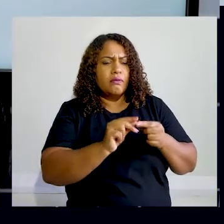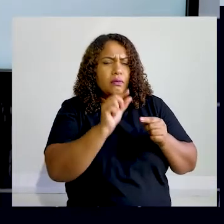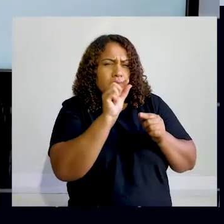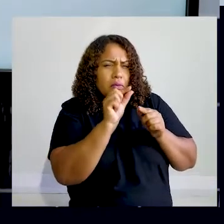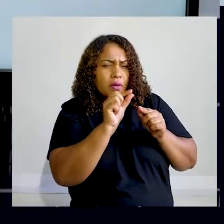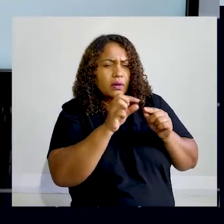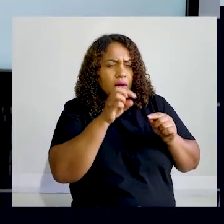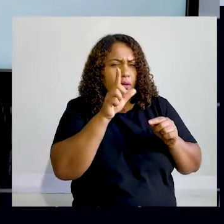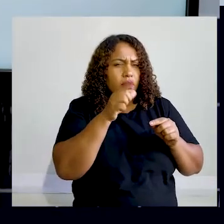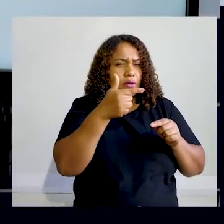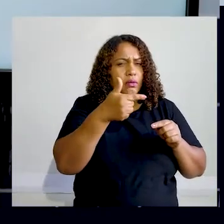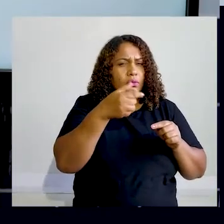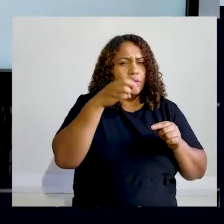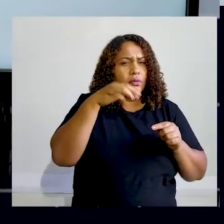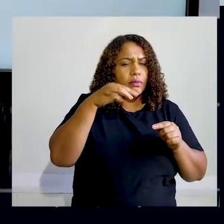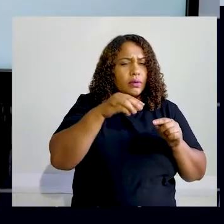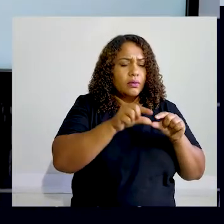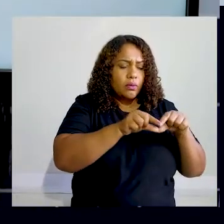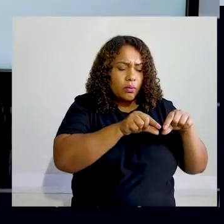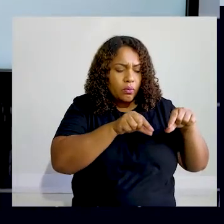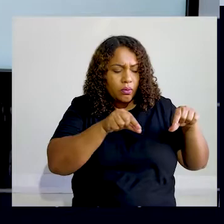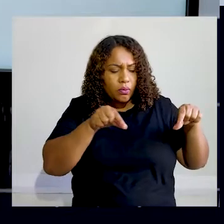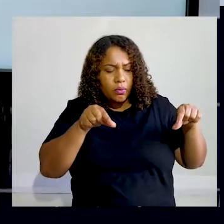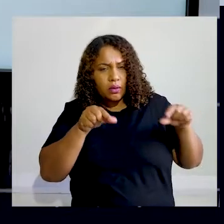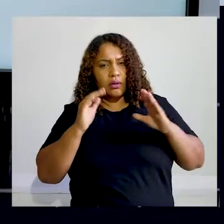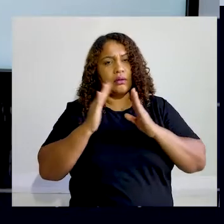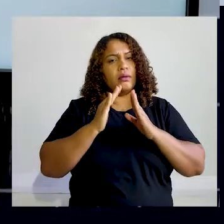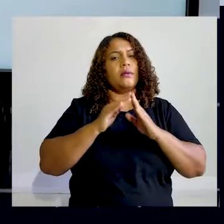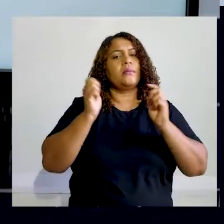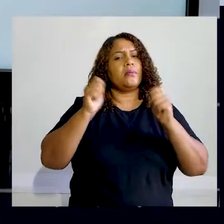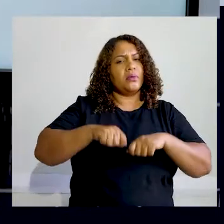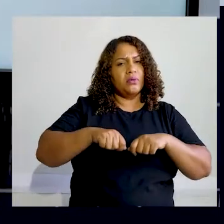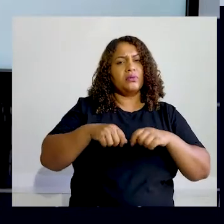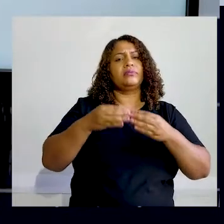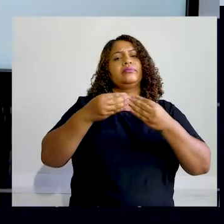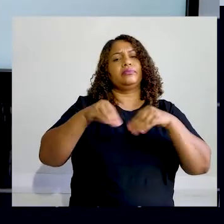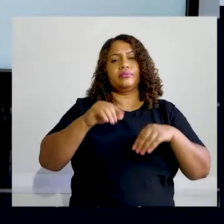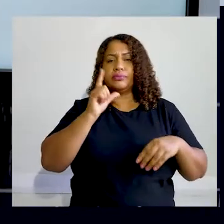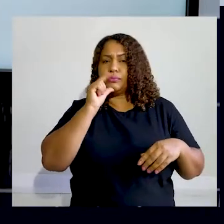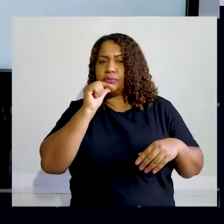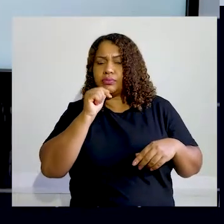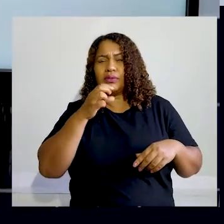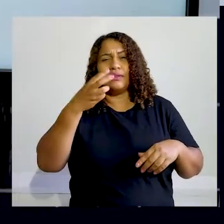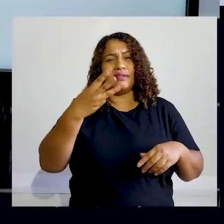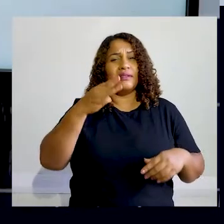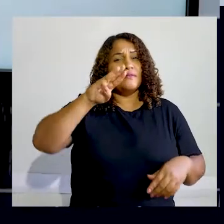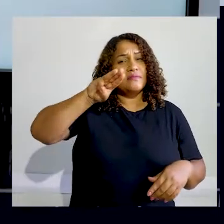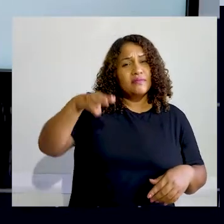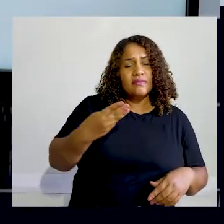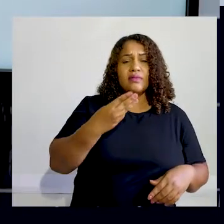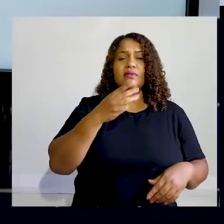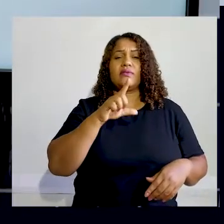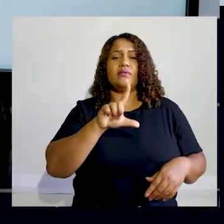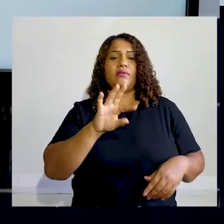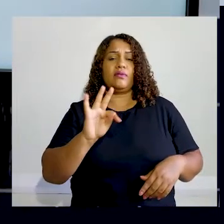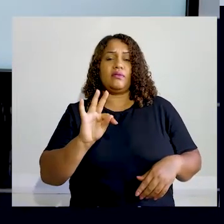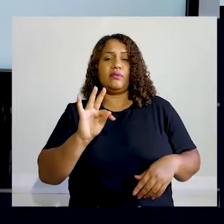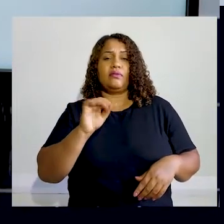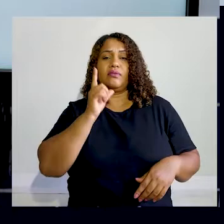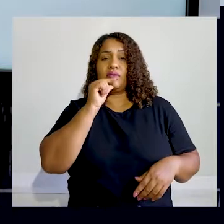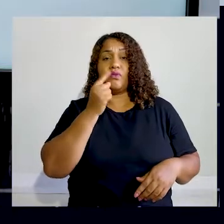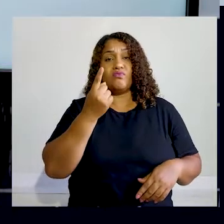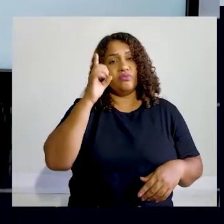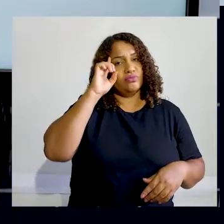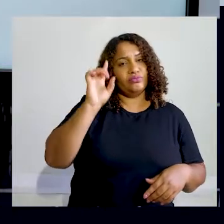de 2 milímetros em um cano de uma única casa pode desperdiçar 3.000 litros de água em um